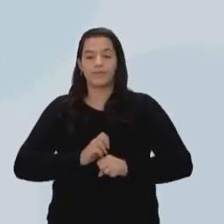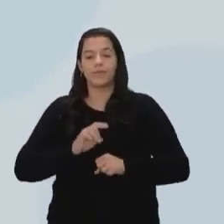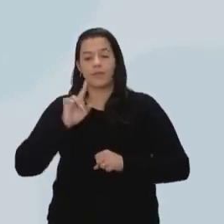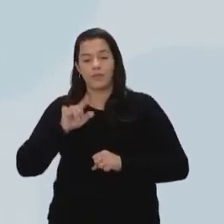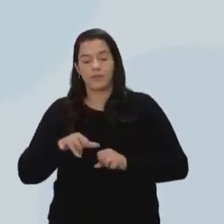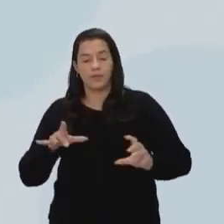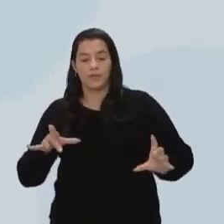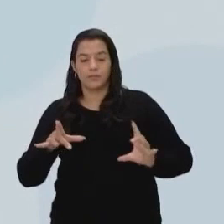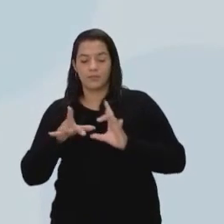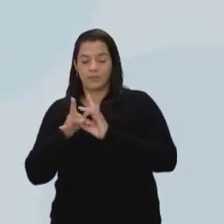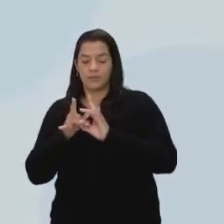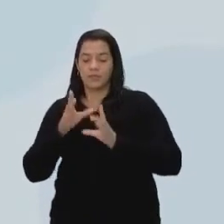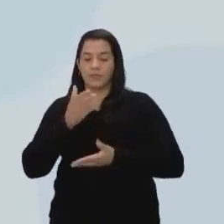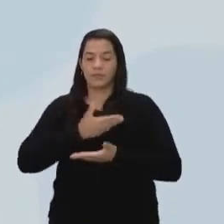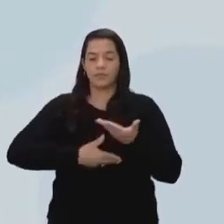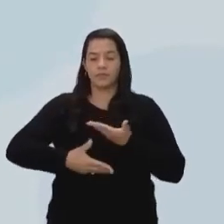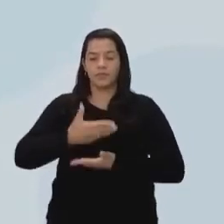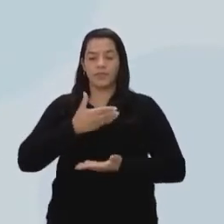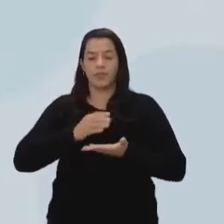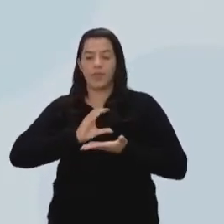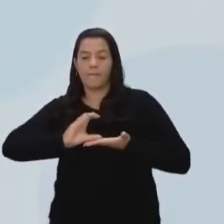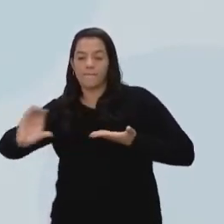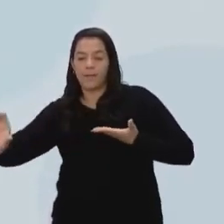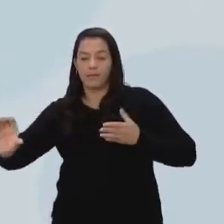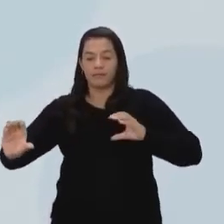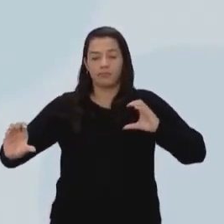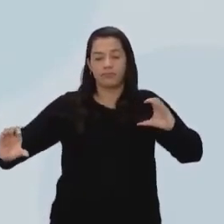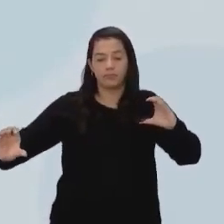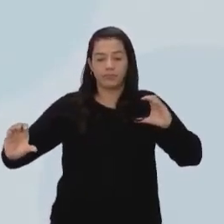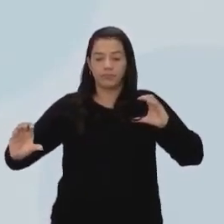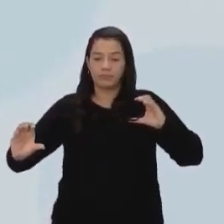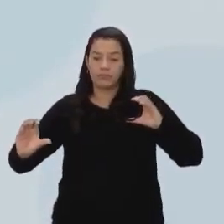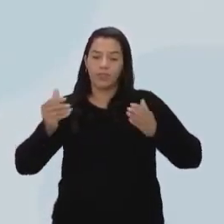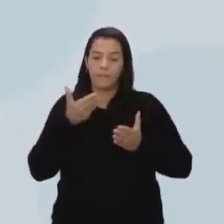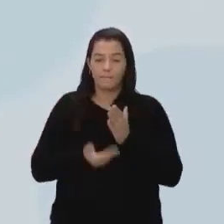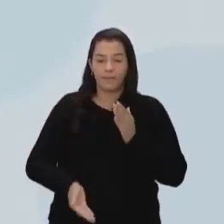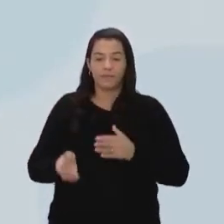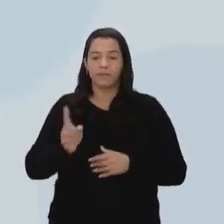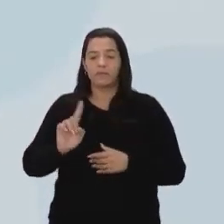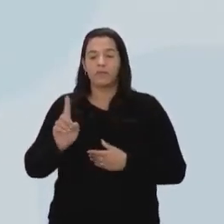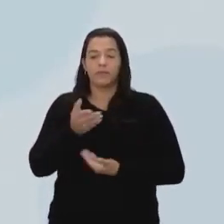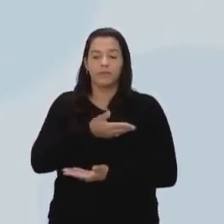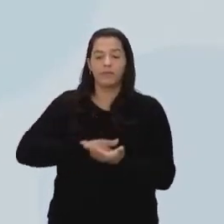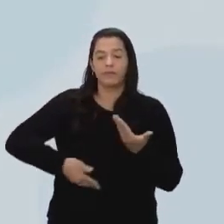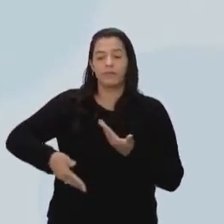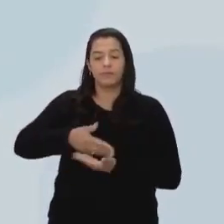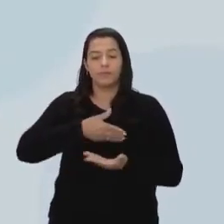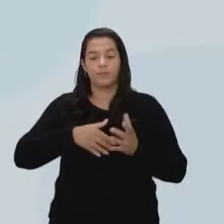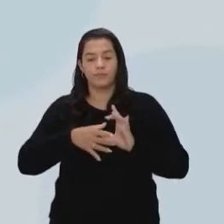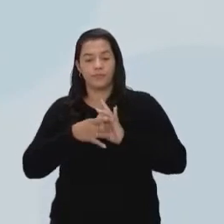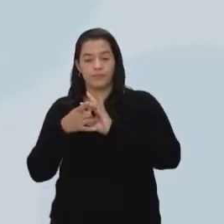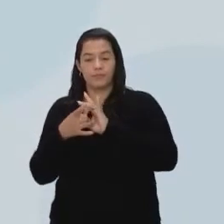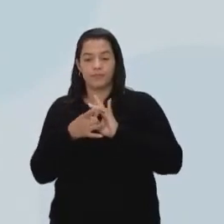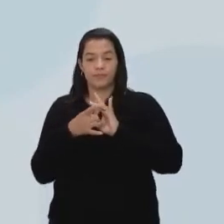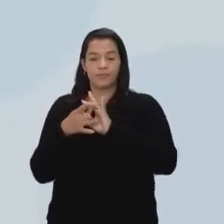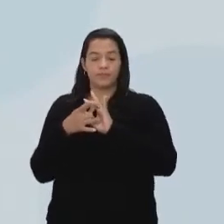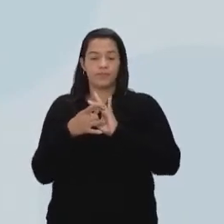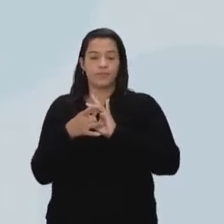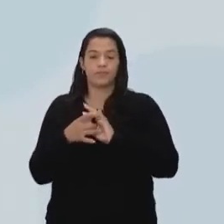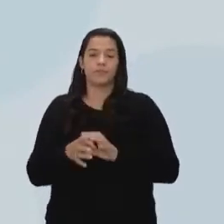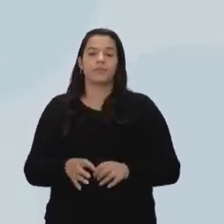onde ocorre compartilhamento, e não doação de elétron e nem perda de elétron. Percebe que é uma ligação mais